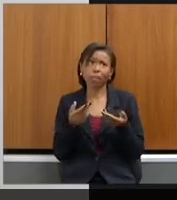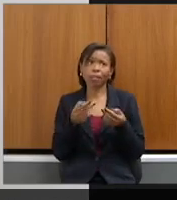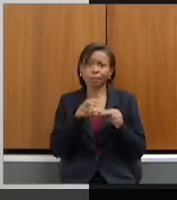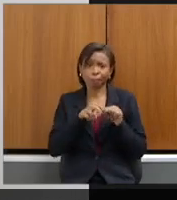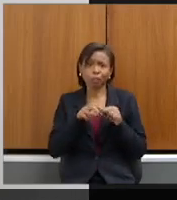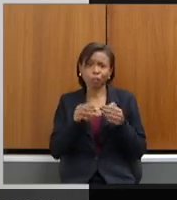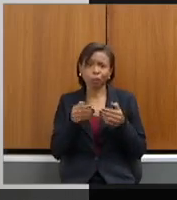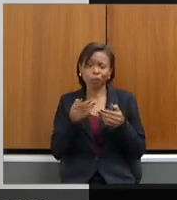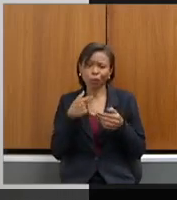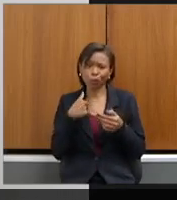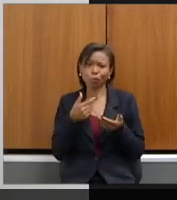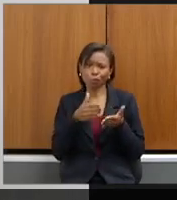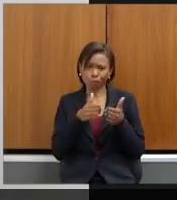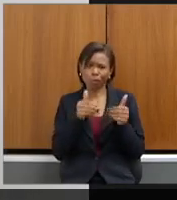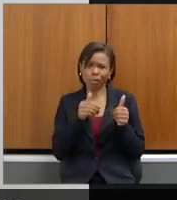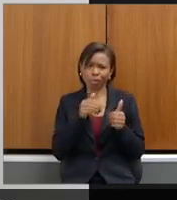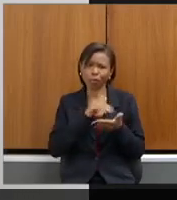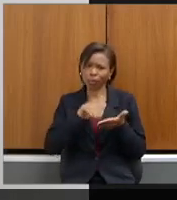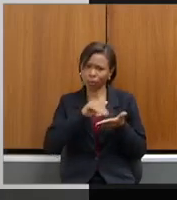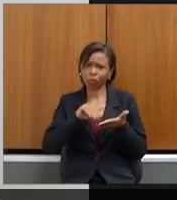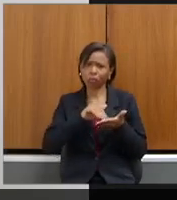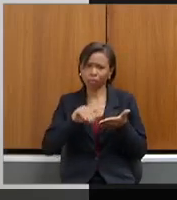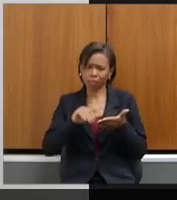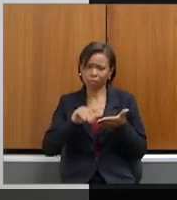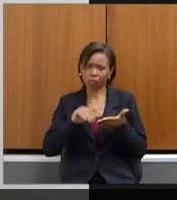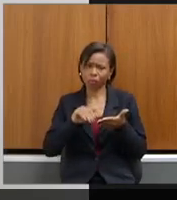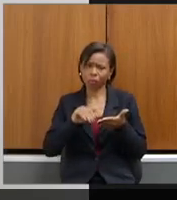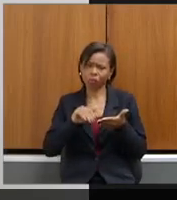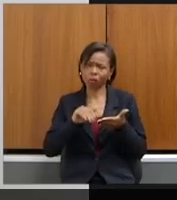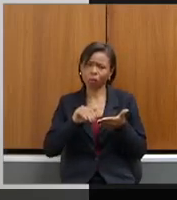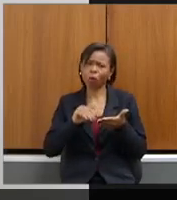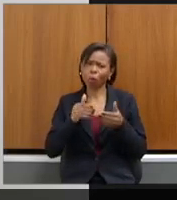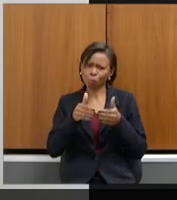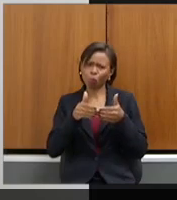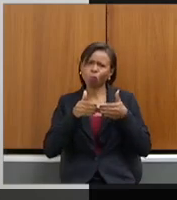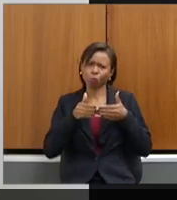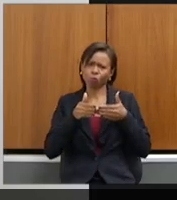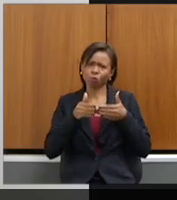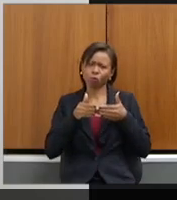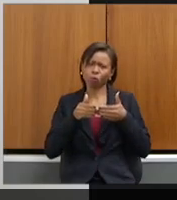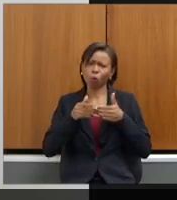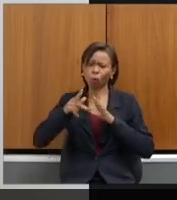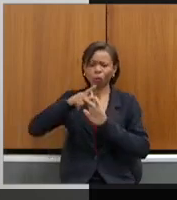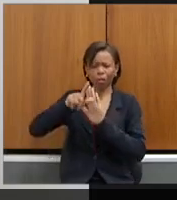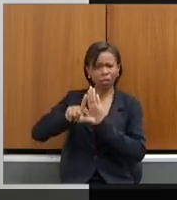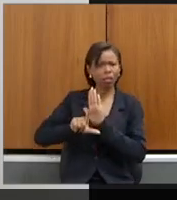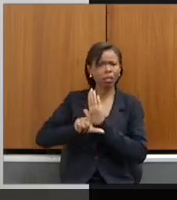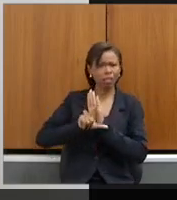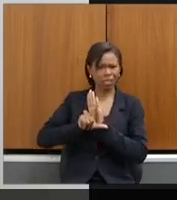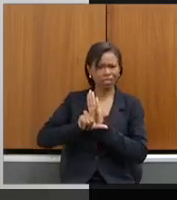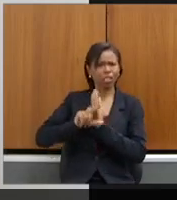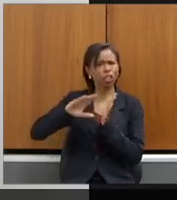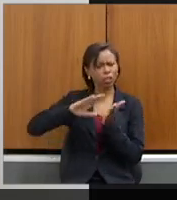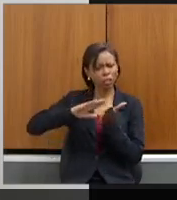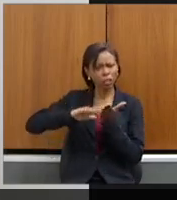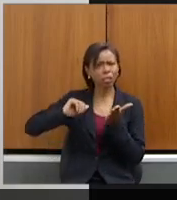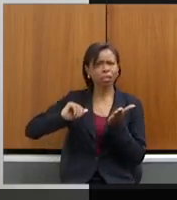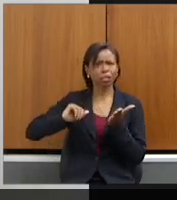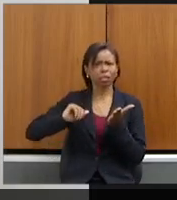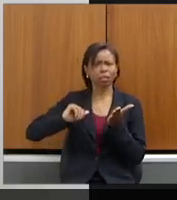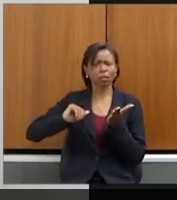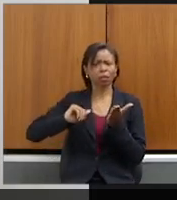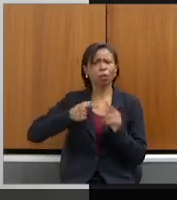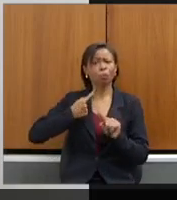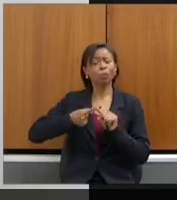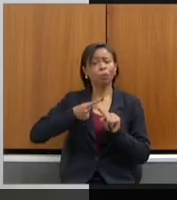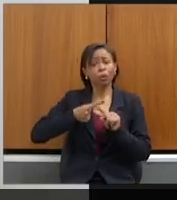certeza em nome de vários deputados e deputadas retirem o projeto de lei absolutamente temporaneo que no